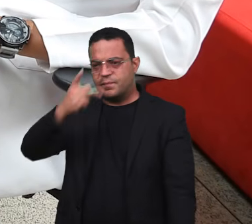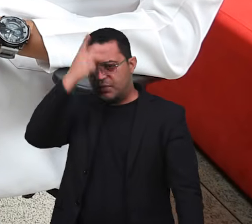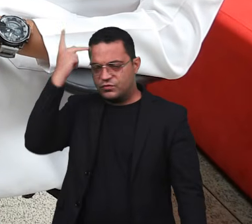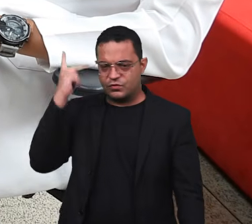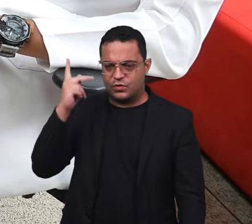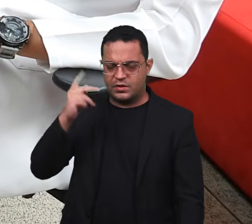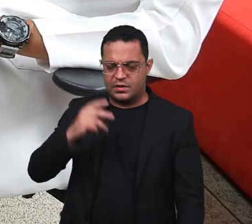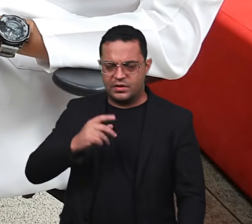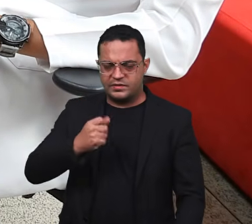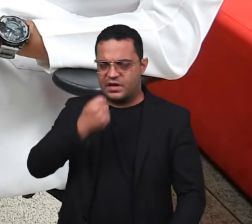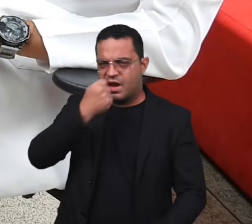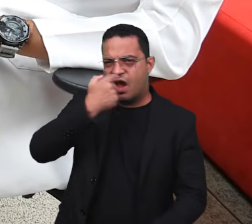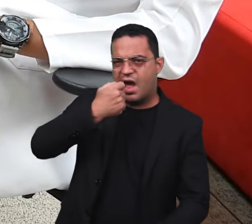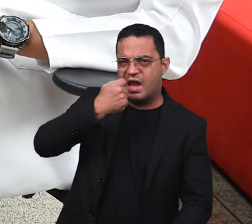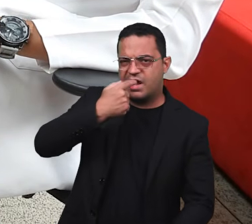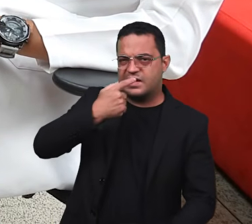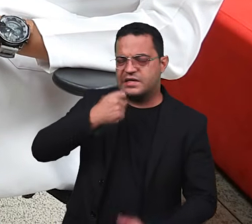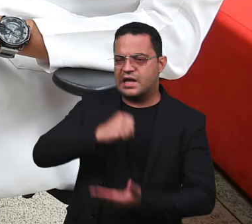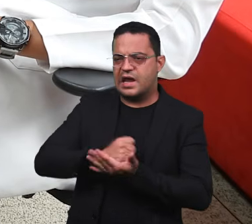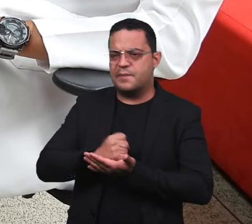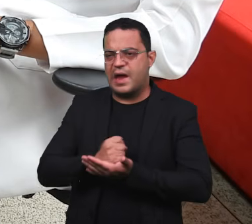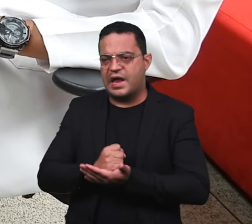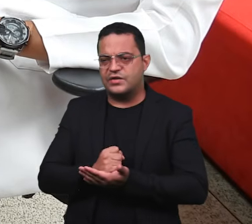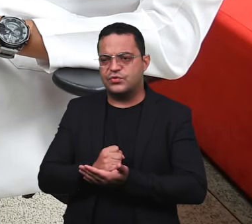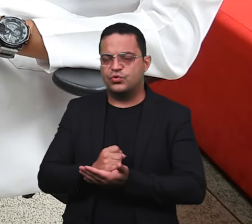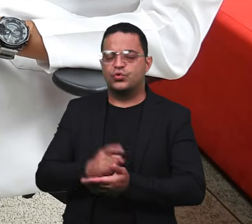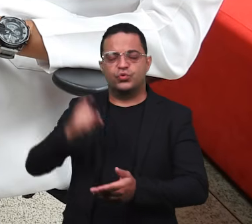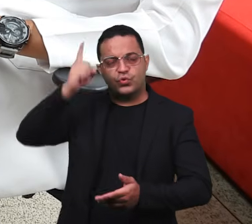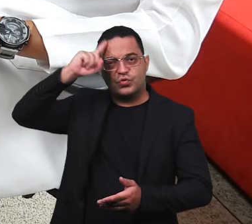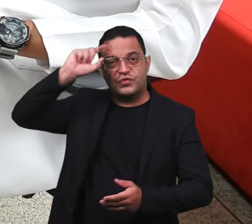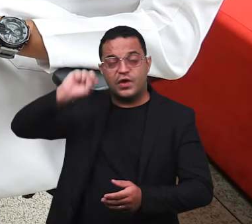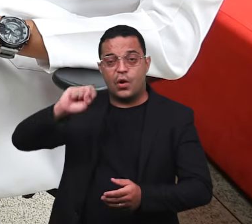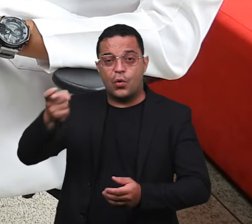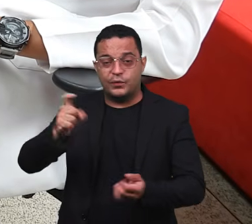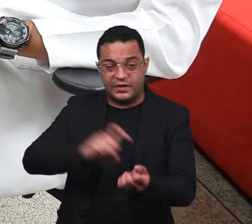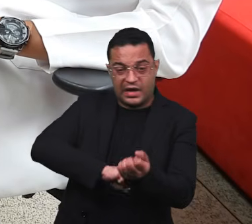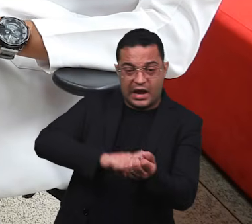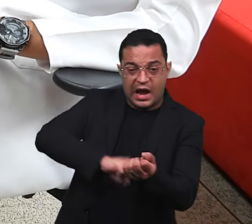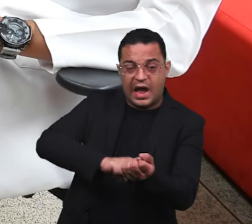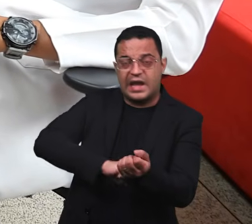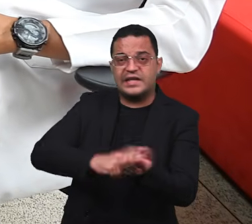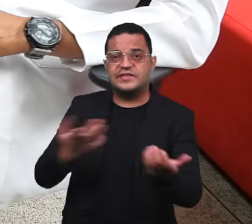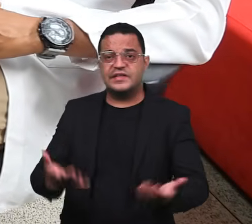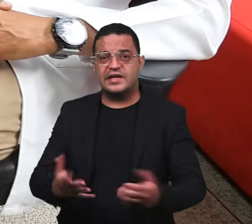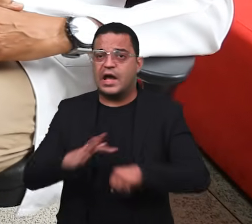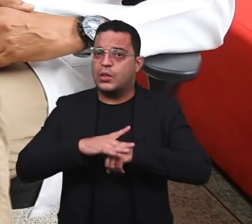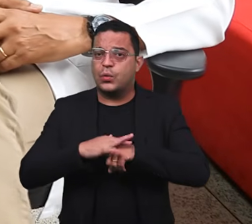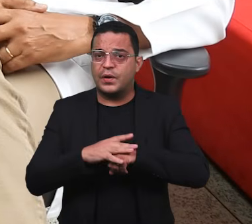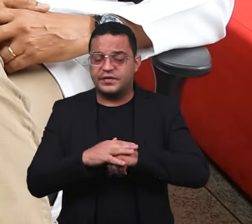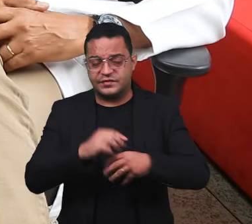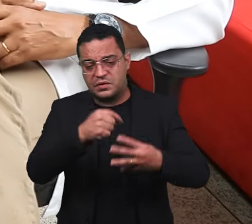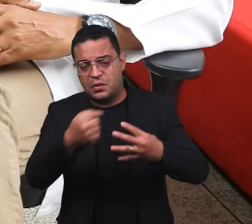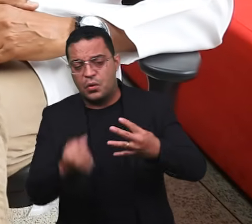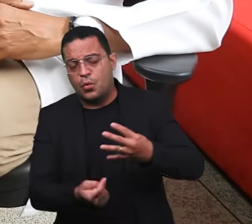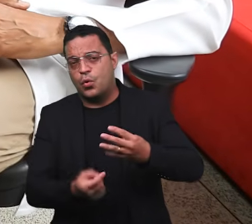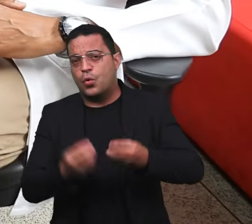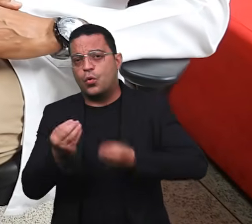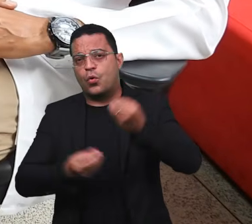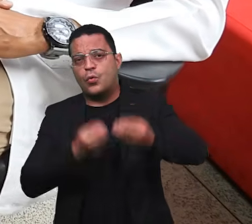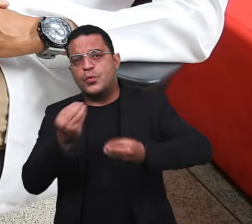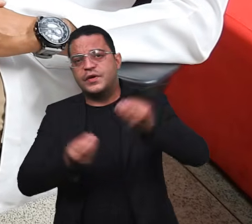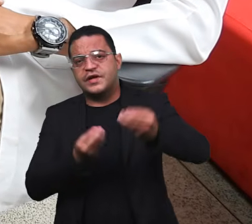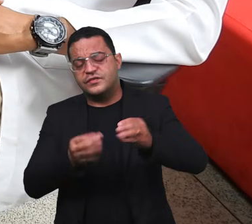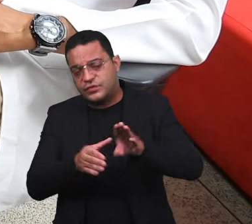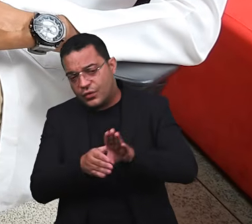pessoas que têm alergia, que usam algum tipo de medicação. Eu queria que você direcionasse para a câmera, para o nosso público, e falasse diretamente